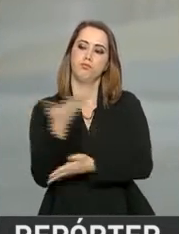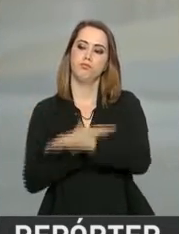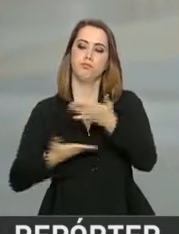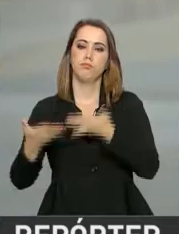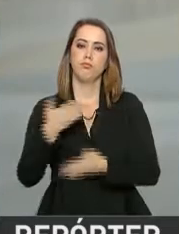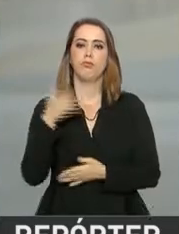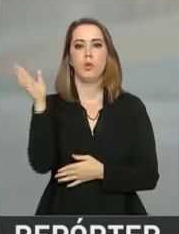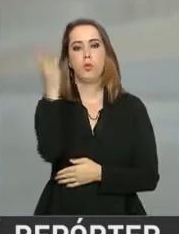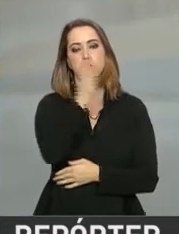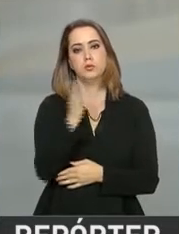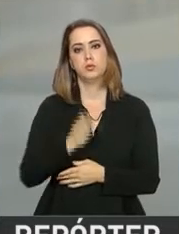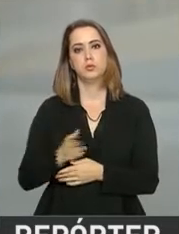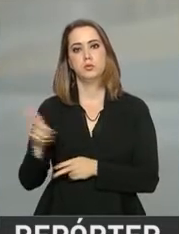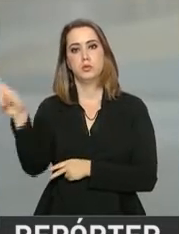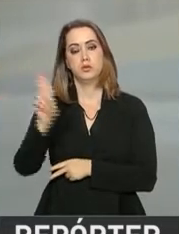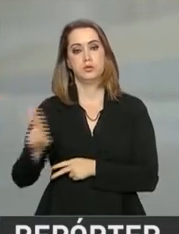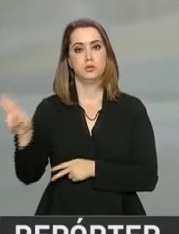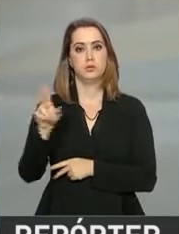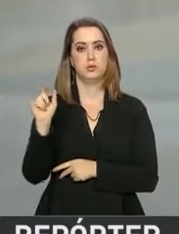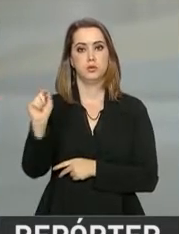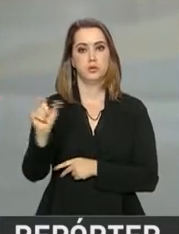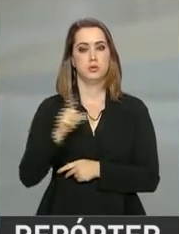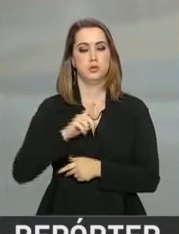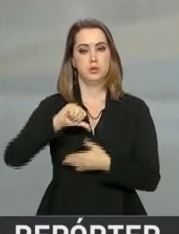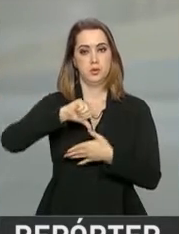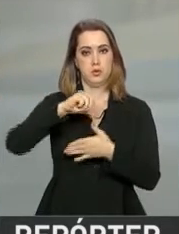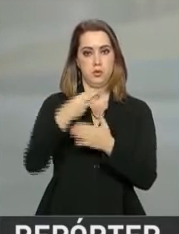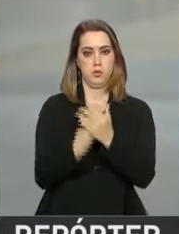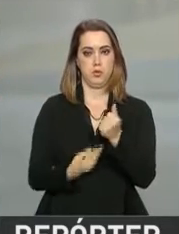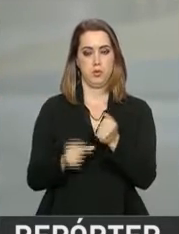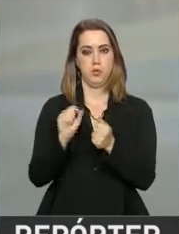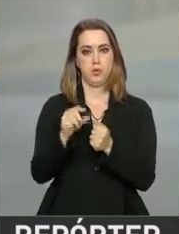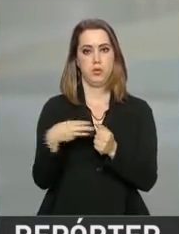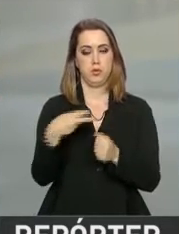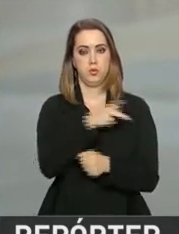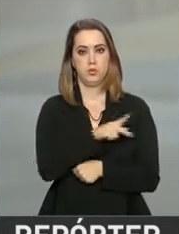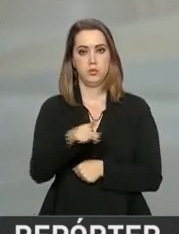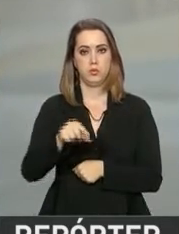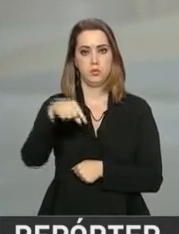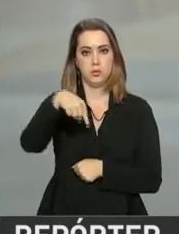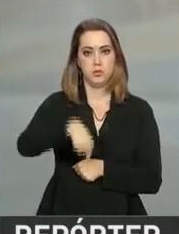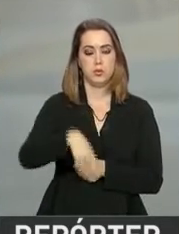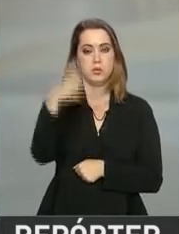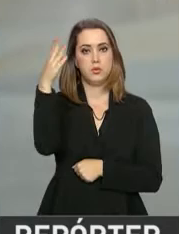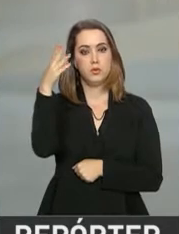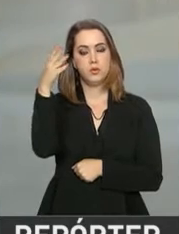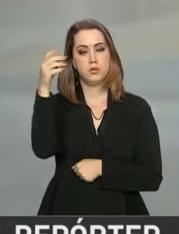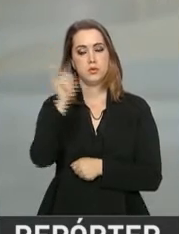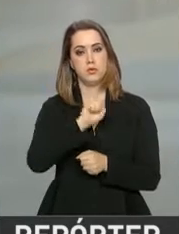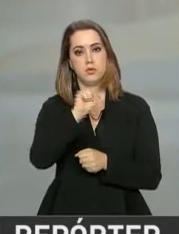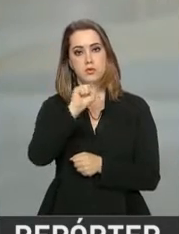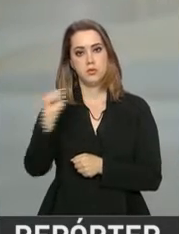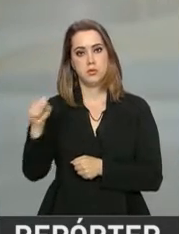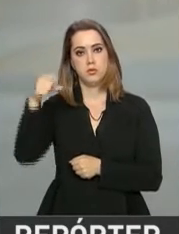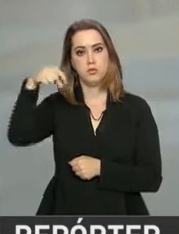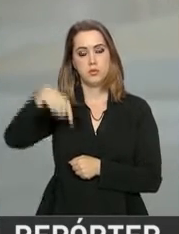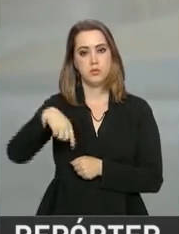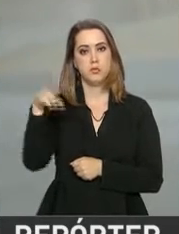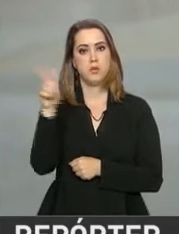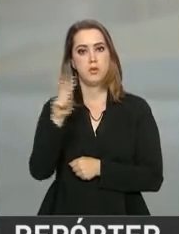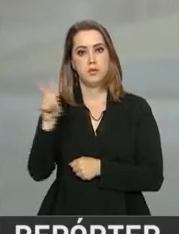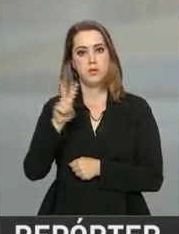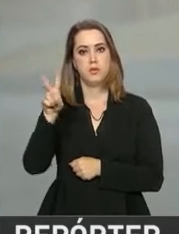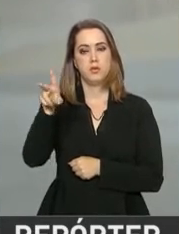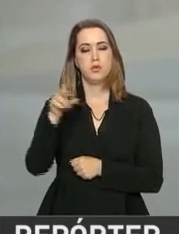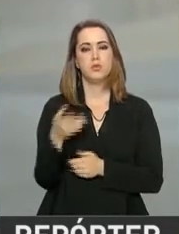as questões pendentes do mercosul e está a presidência do bloco neste semestre pela venezuela uruguai e exerceu